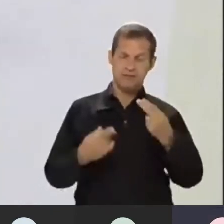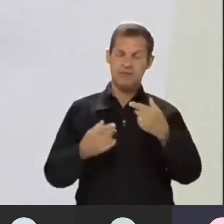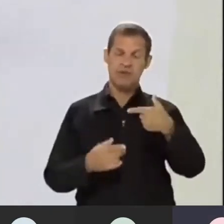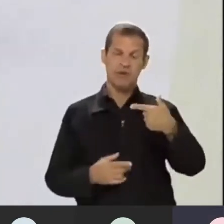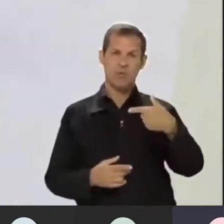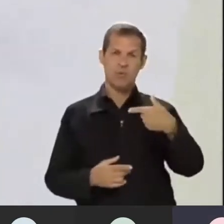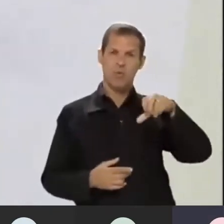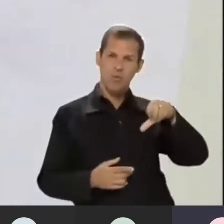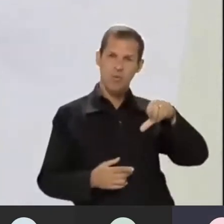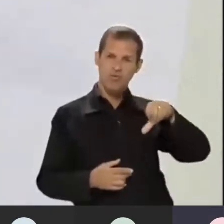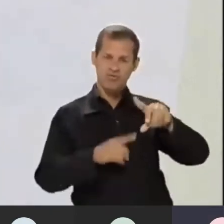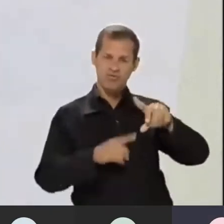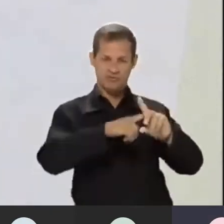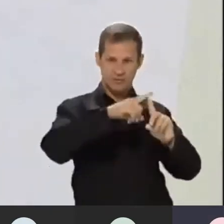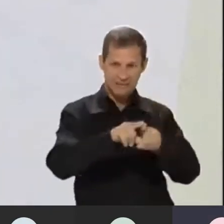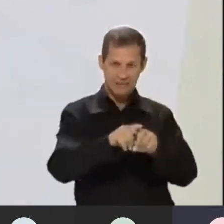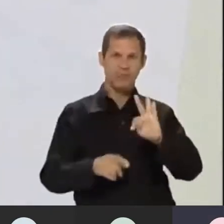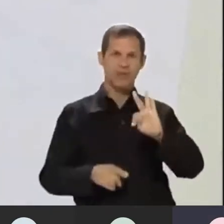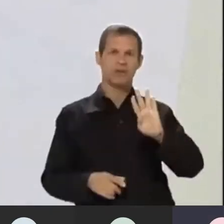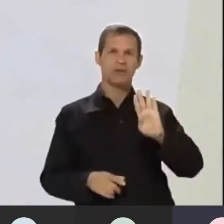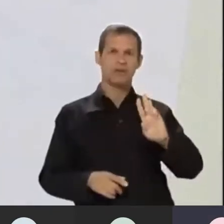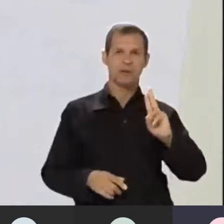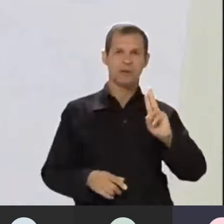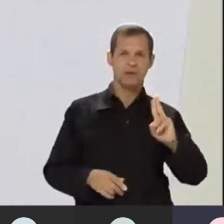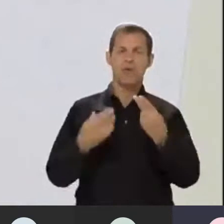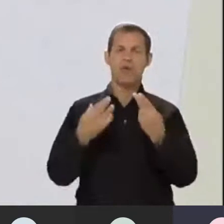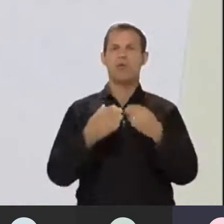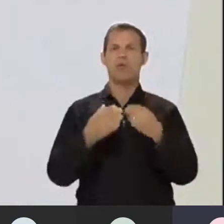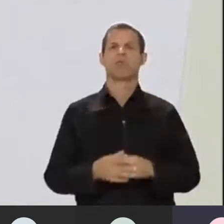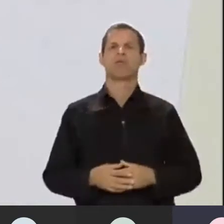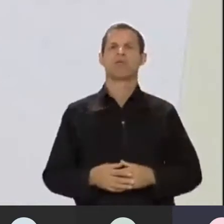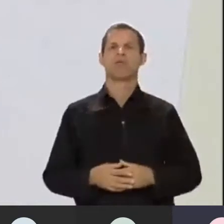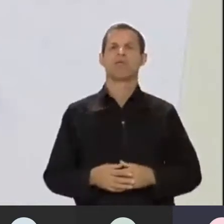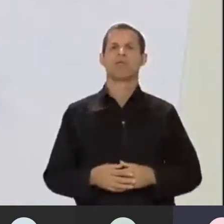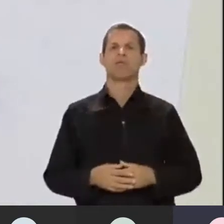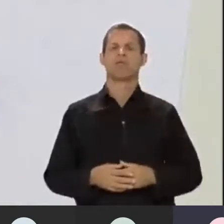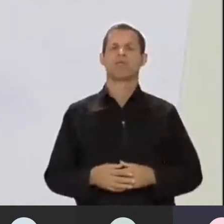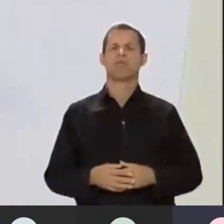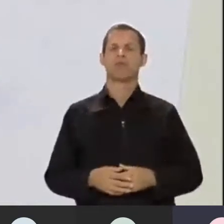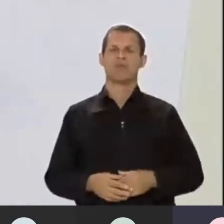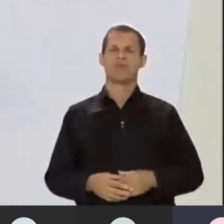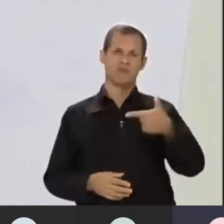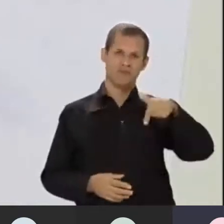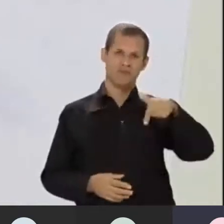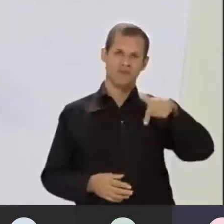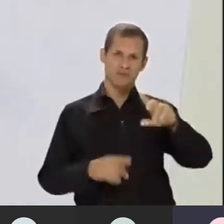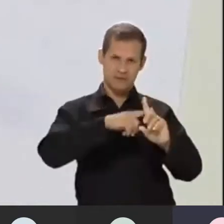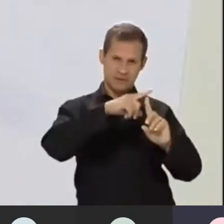a 29 graus Celsius e uma temperatura de bulbo úmido igual a